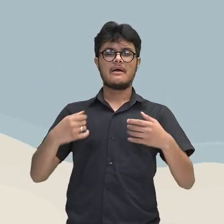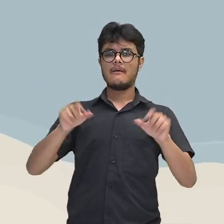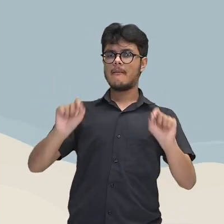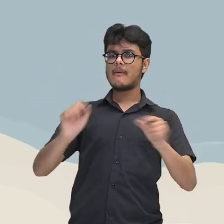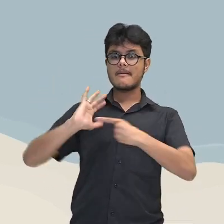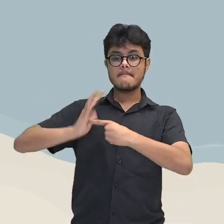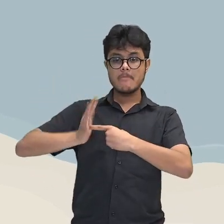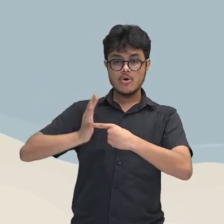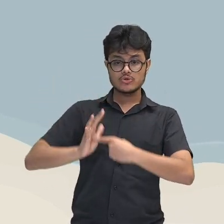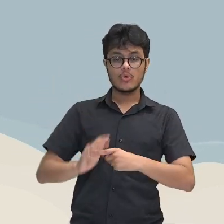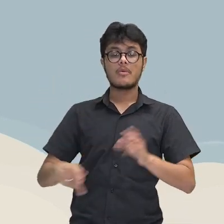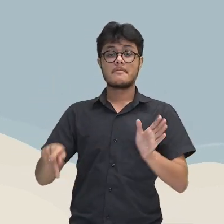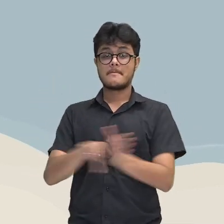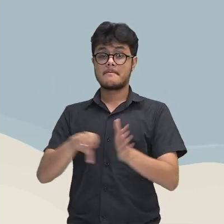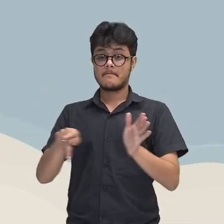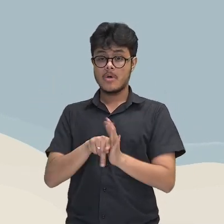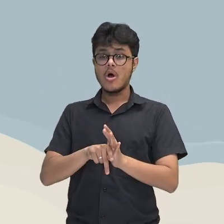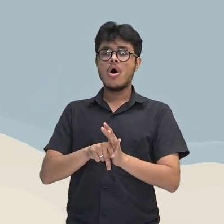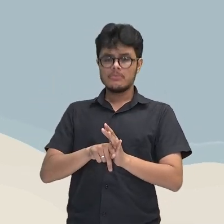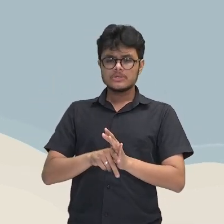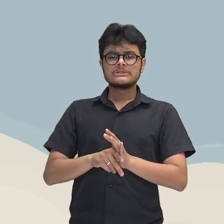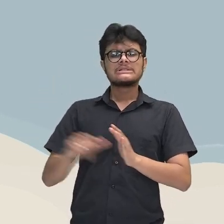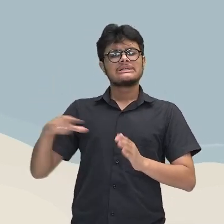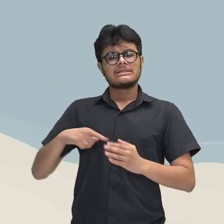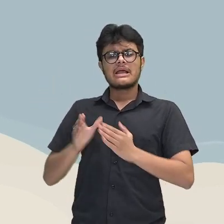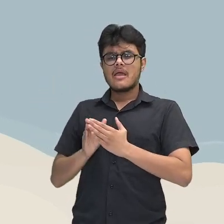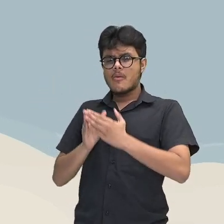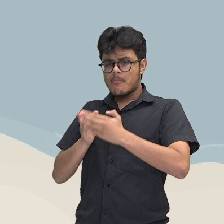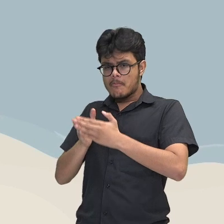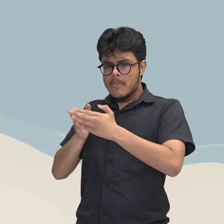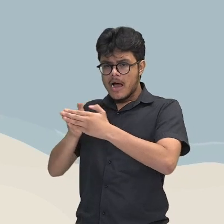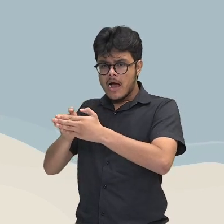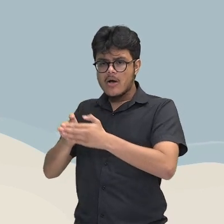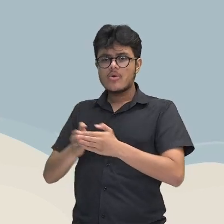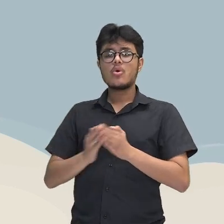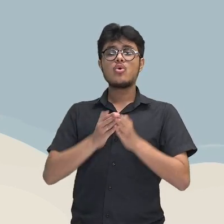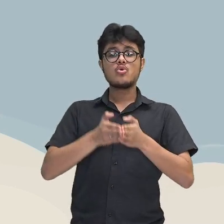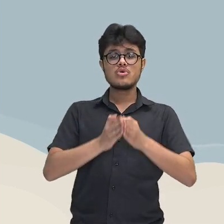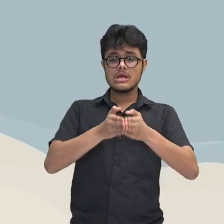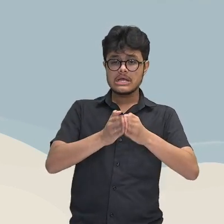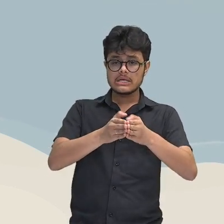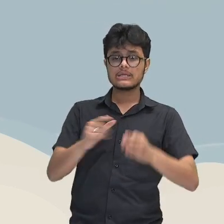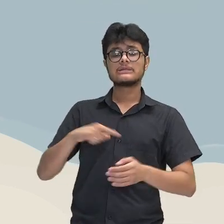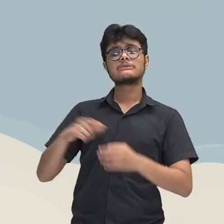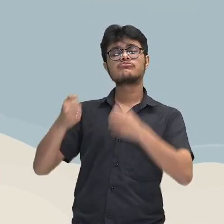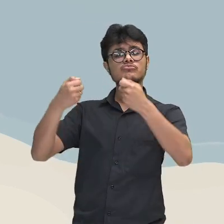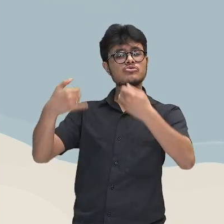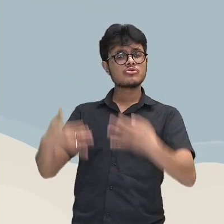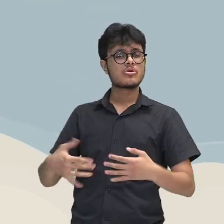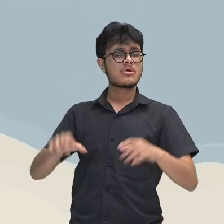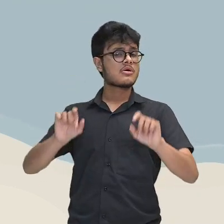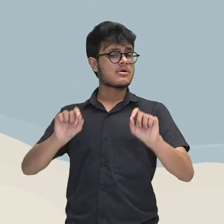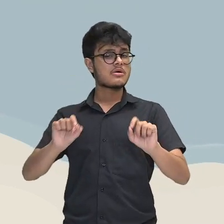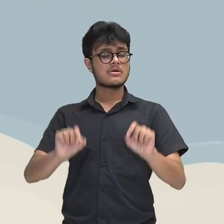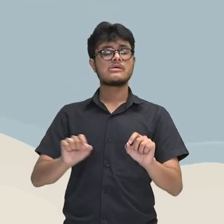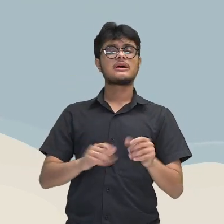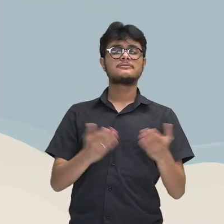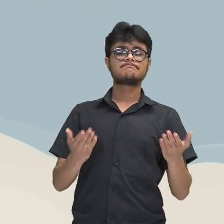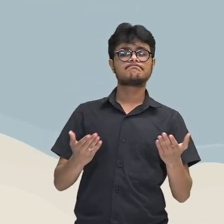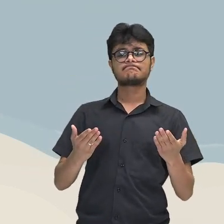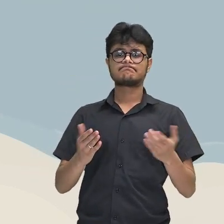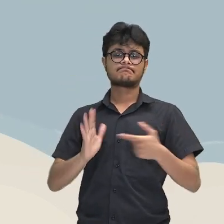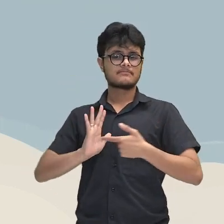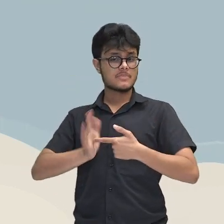de motor, desses motores que estão presentes aqui nos nossos barcos, a gente está falando de um motor que é